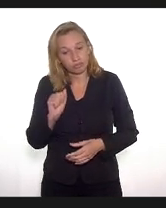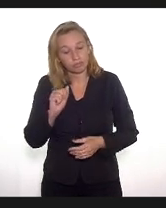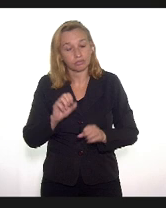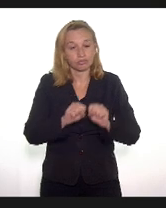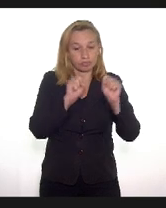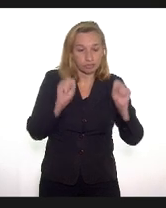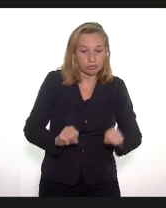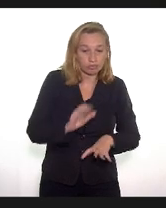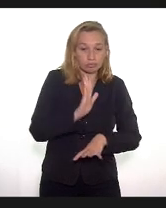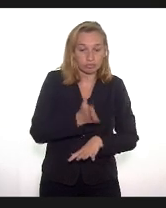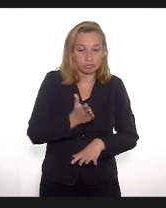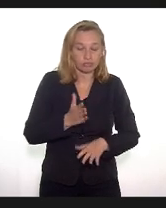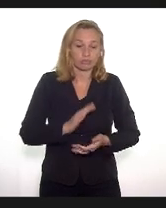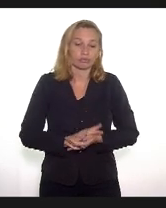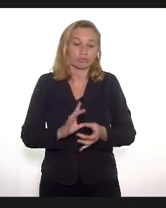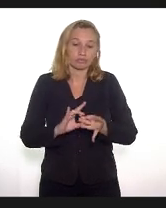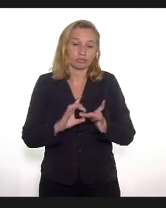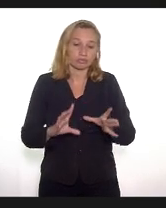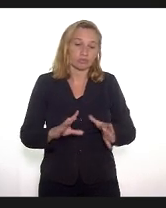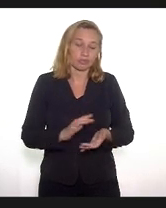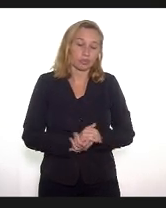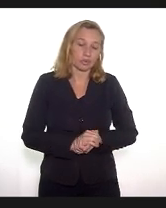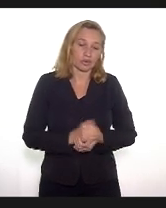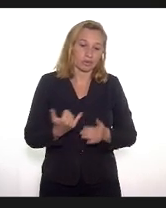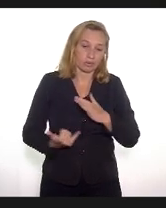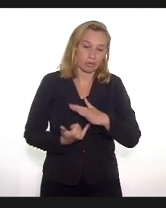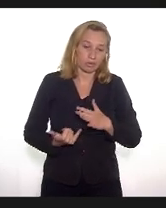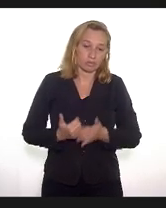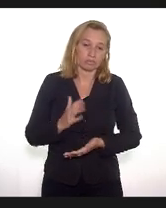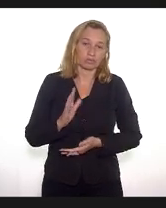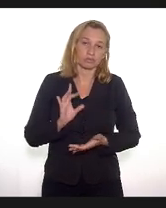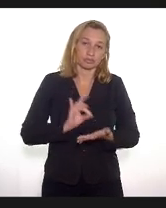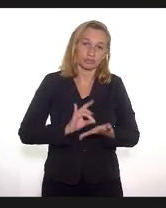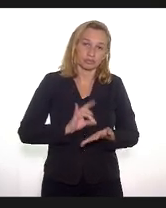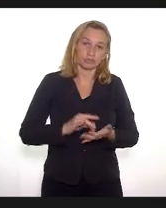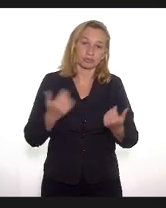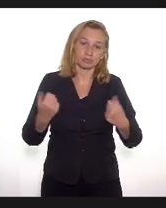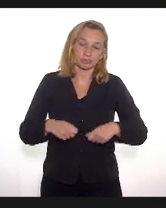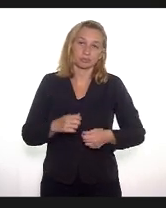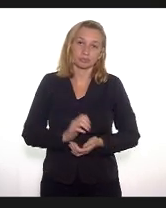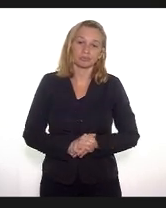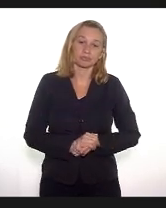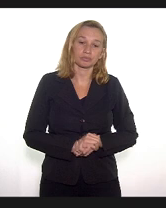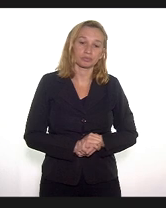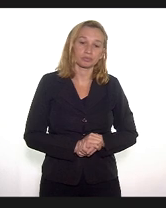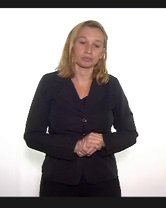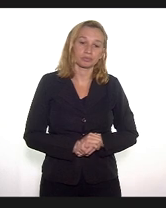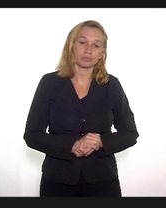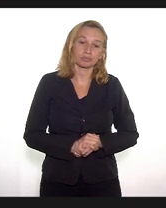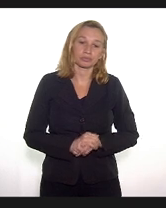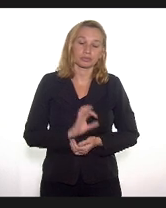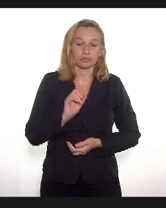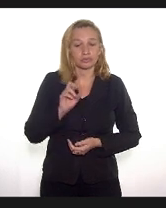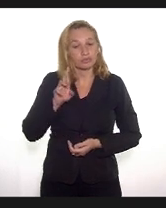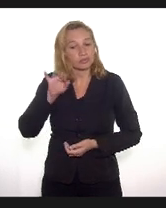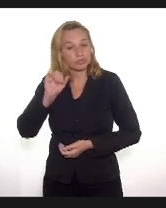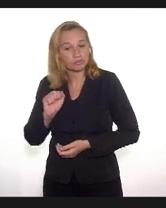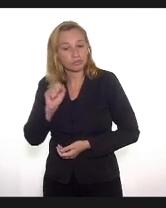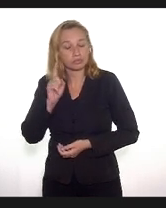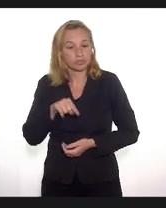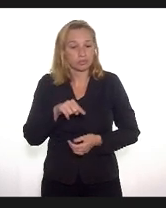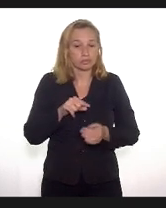já consolidados, né, diversas instituições, e a gente realmente precisa dar foco, até porque a ouvidoria é um termômetro,